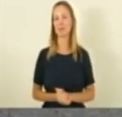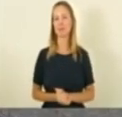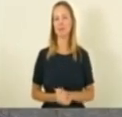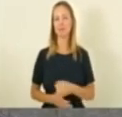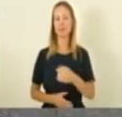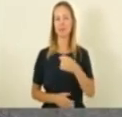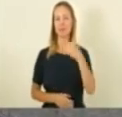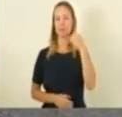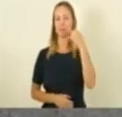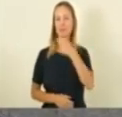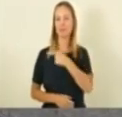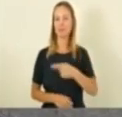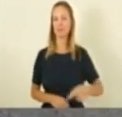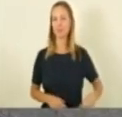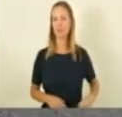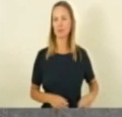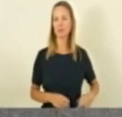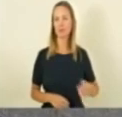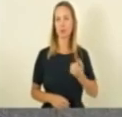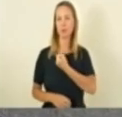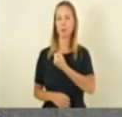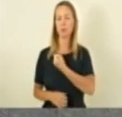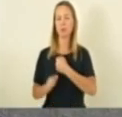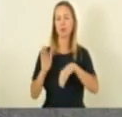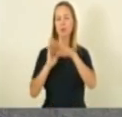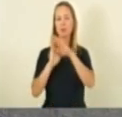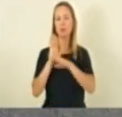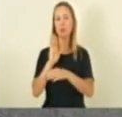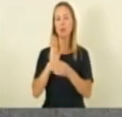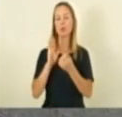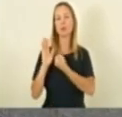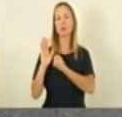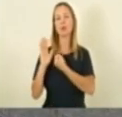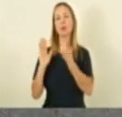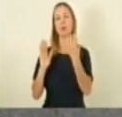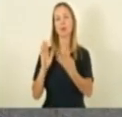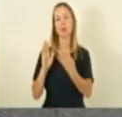Senhor presidente, o item 4 da pauta